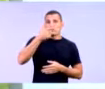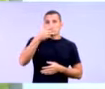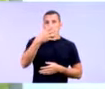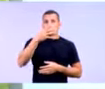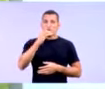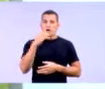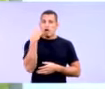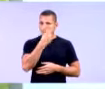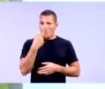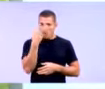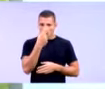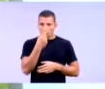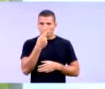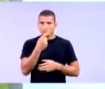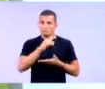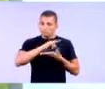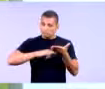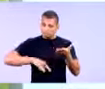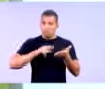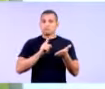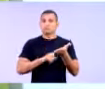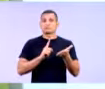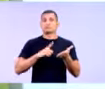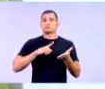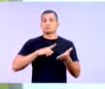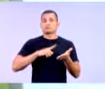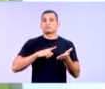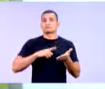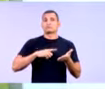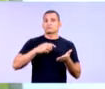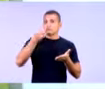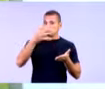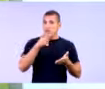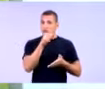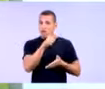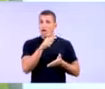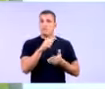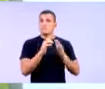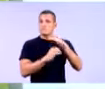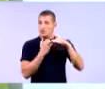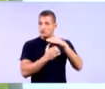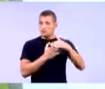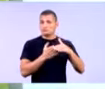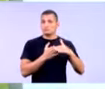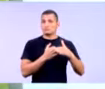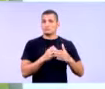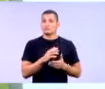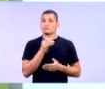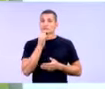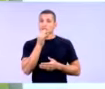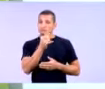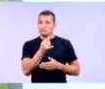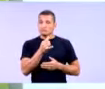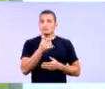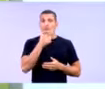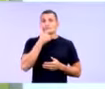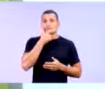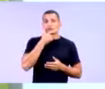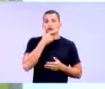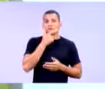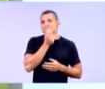horas prevista no estágio, lá na empresa que vai te conceder essa vaga. Na ausência de vagas do estágio, aí